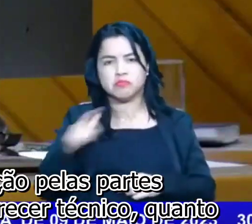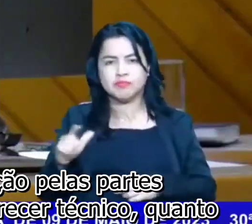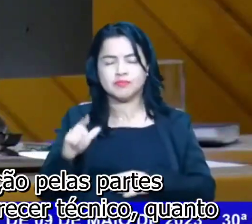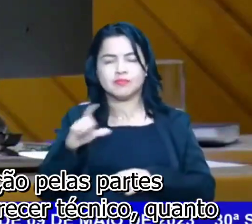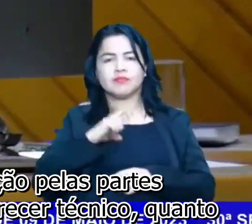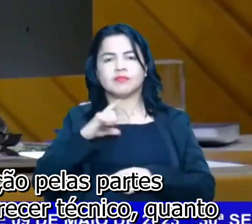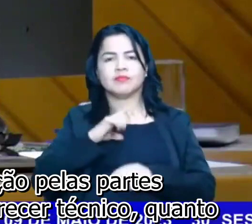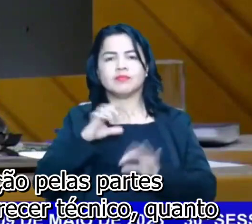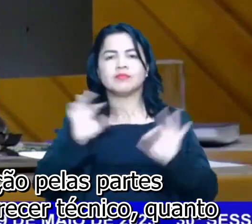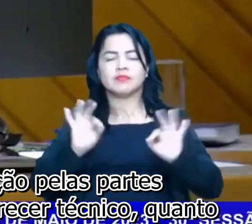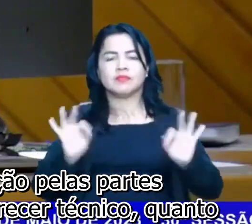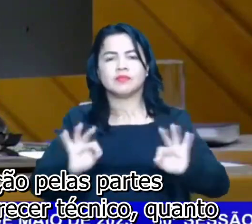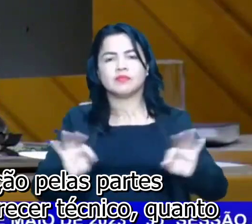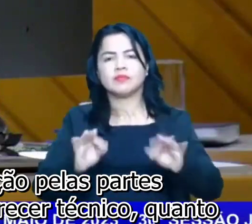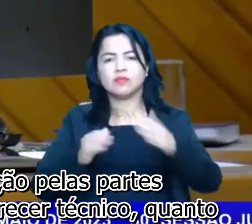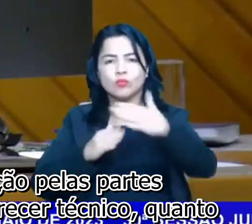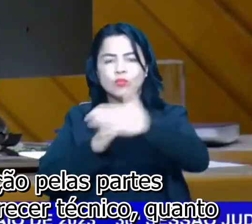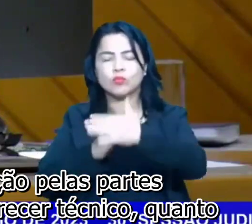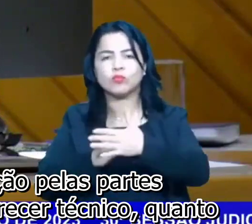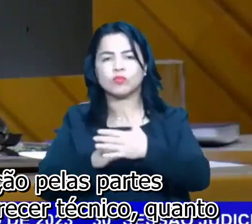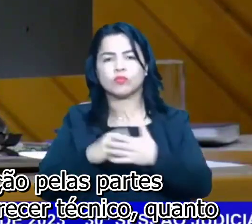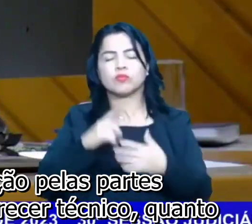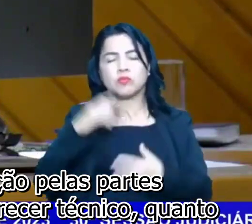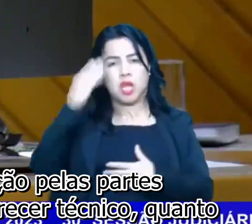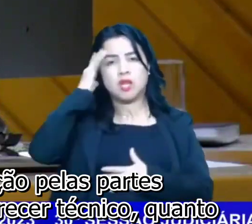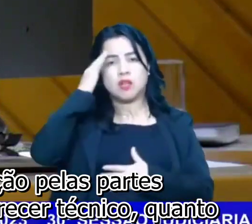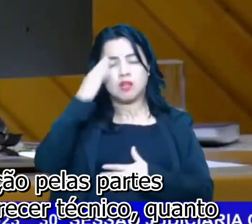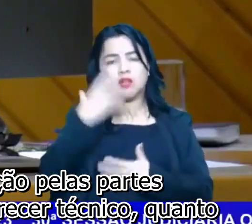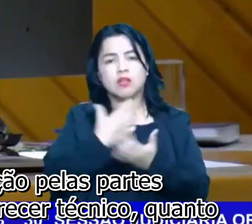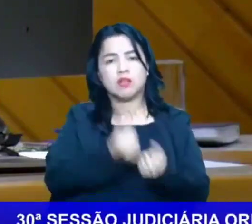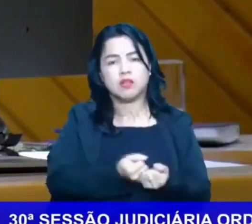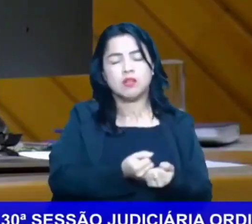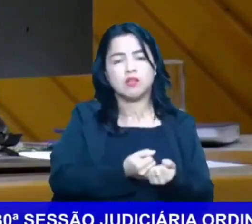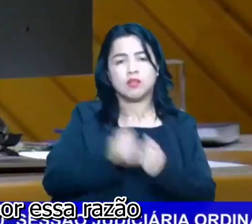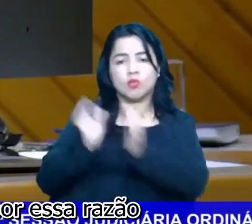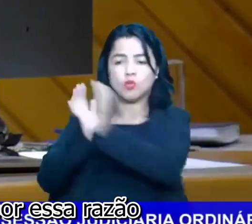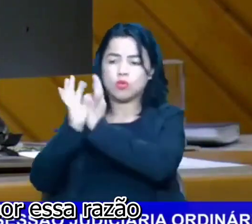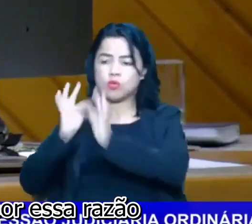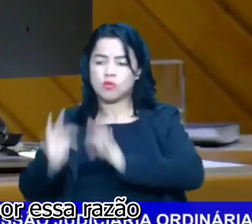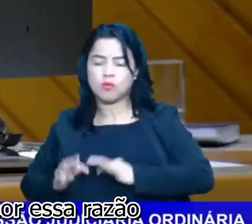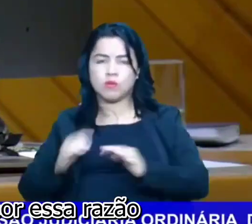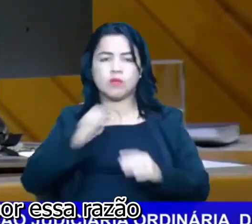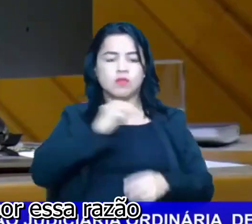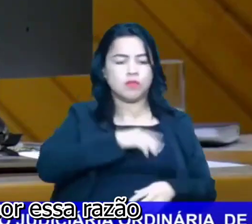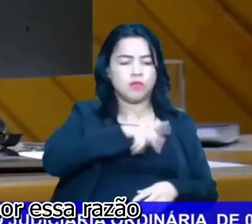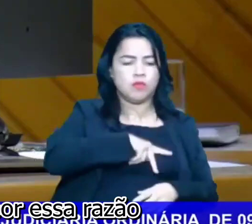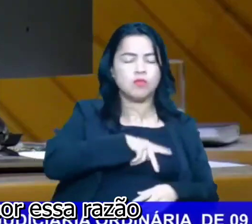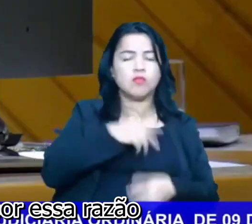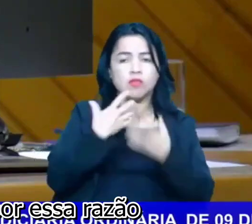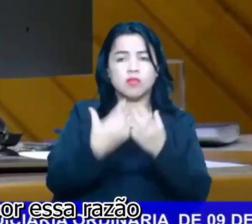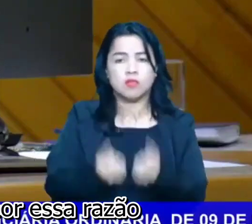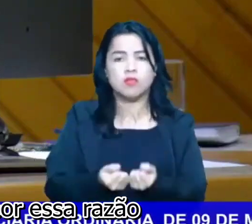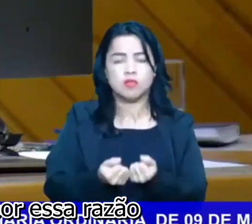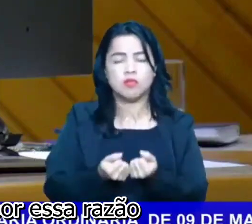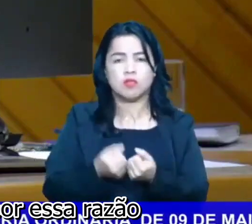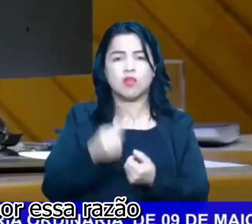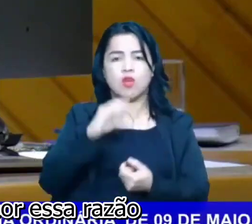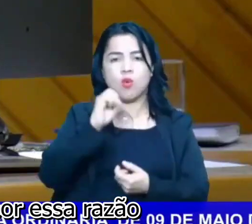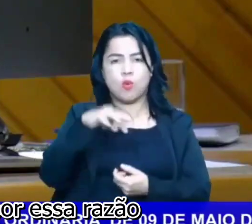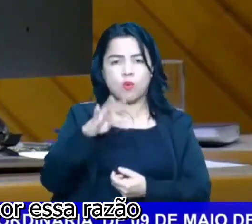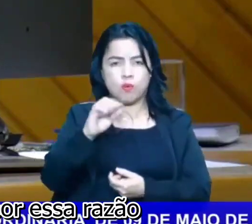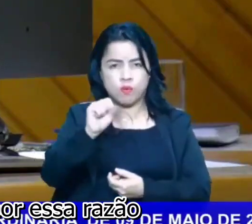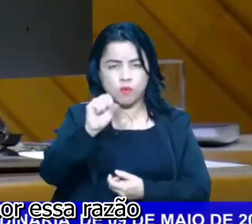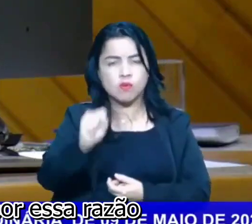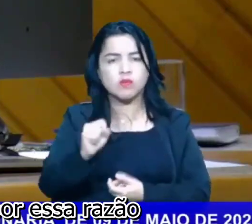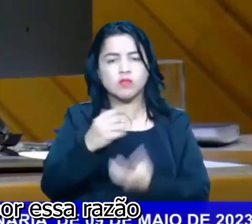partes legitimadas. E entendo que é o caso de acolher tanto o parecer técnico quanto ministerial e julgar aprovadas as contas.